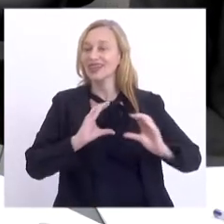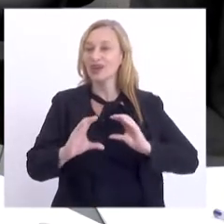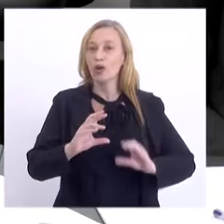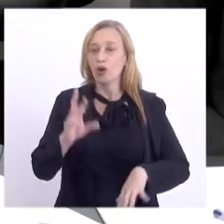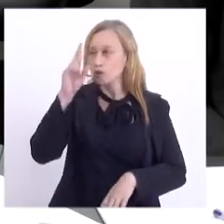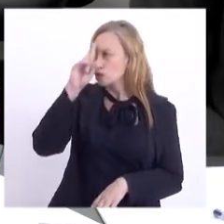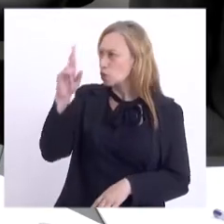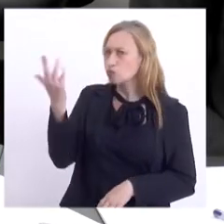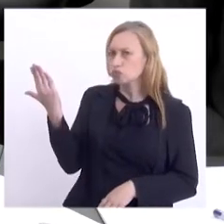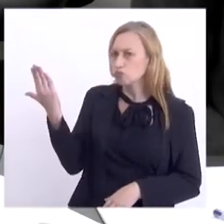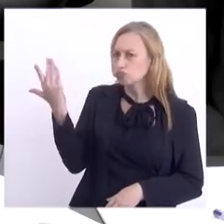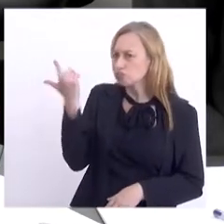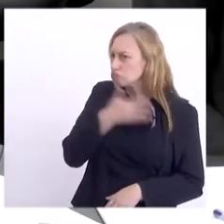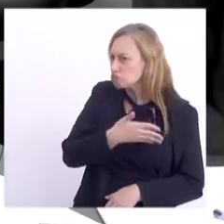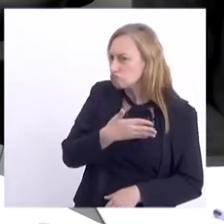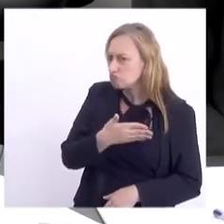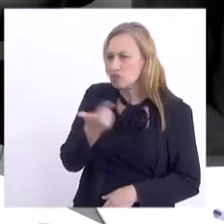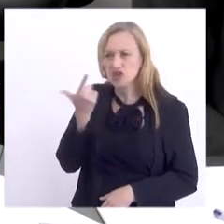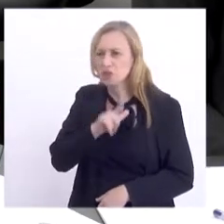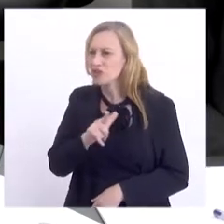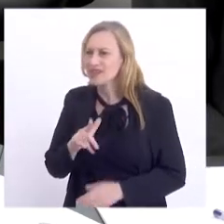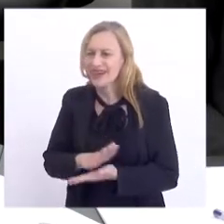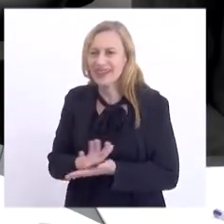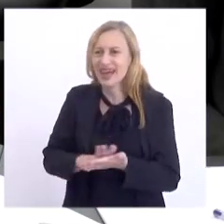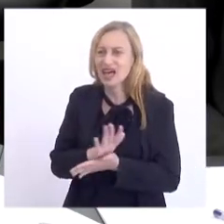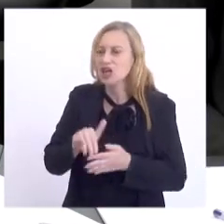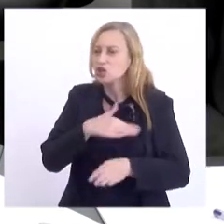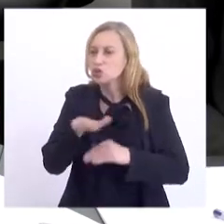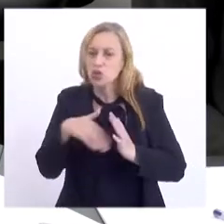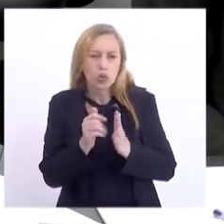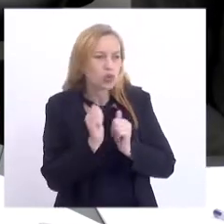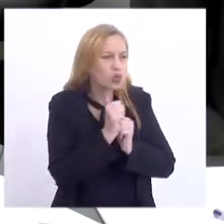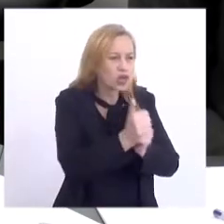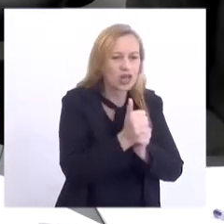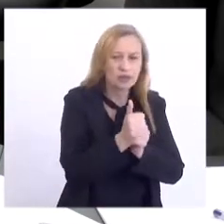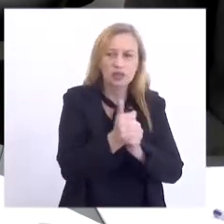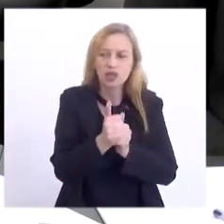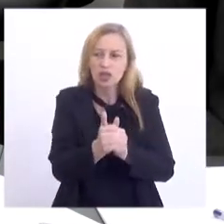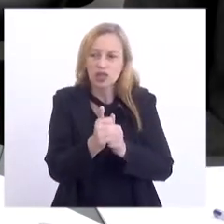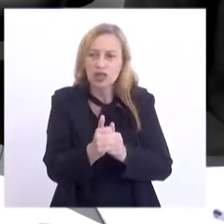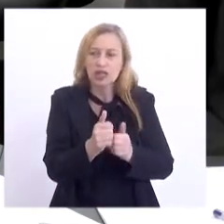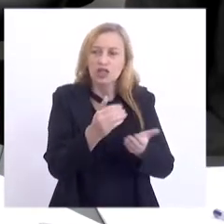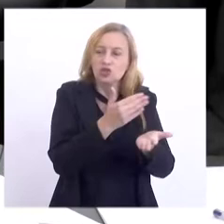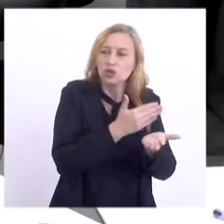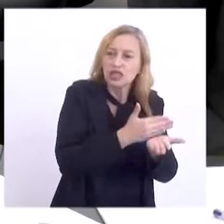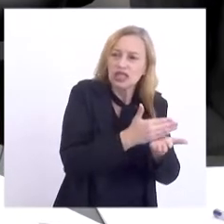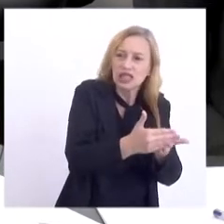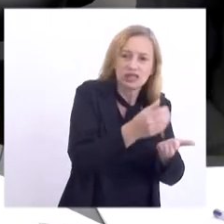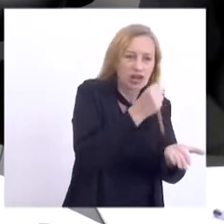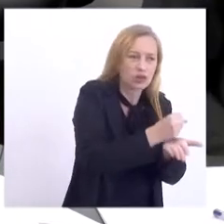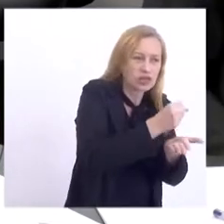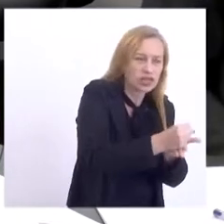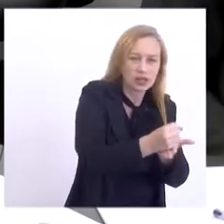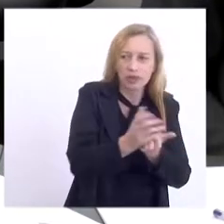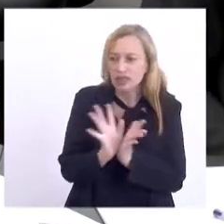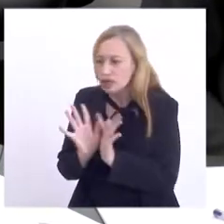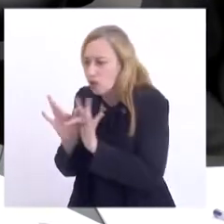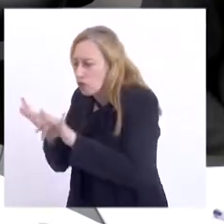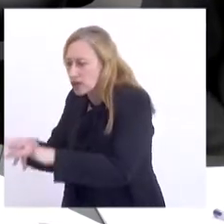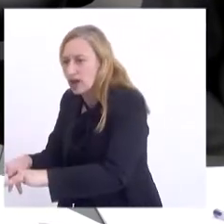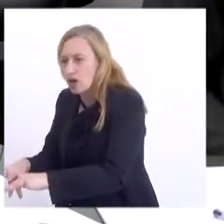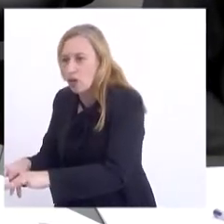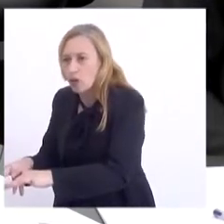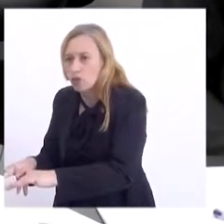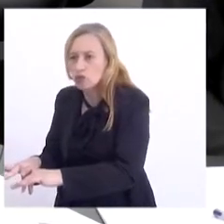senhor não consegue ver toda o andamento de todo o ciclo desde a contratação a execução